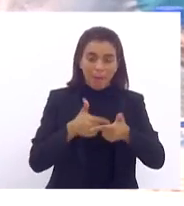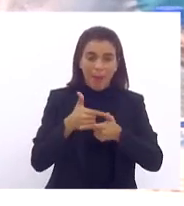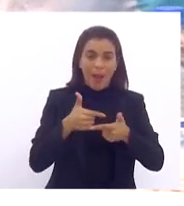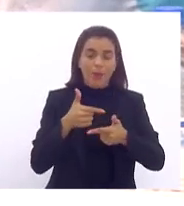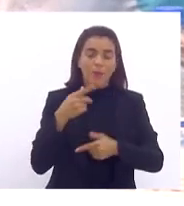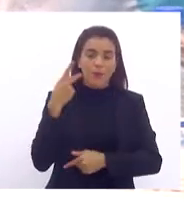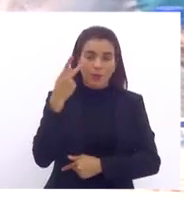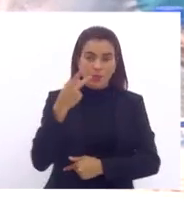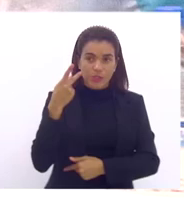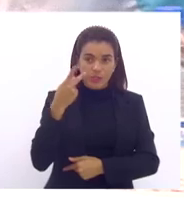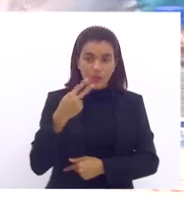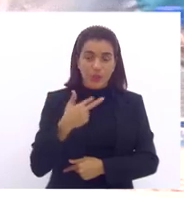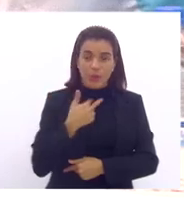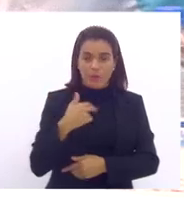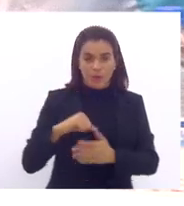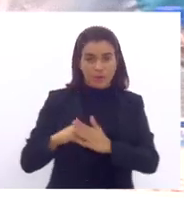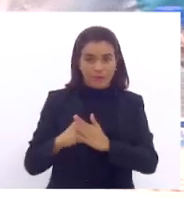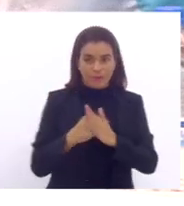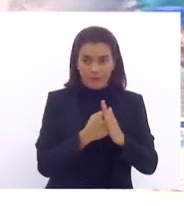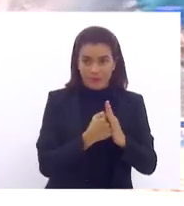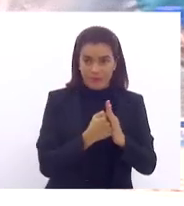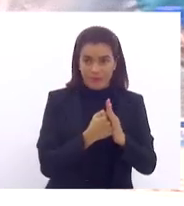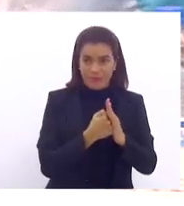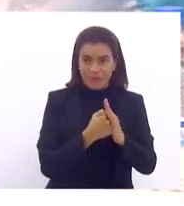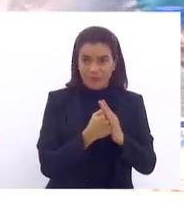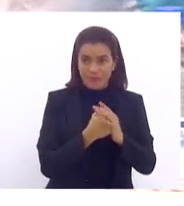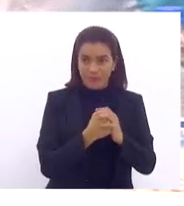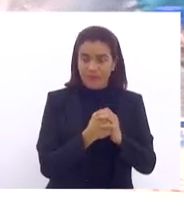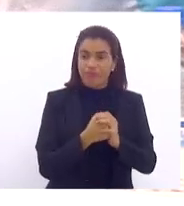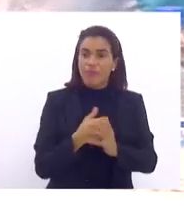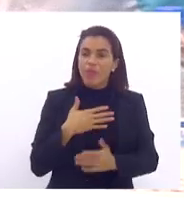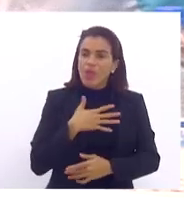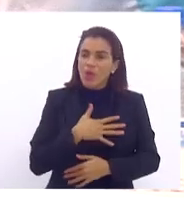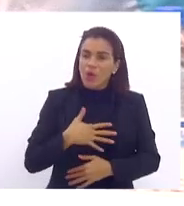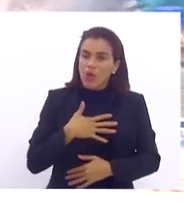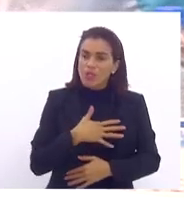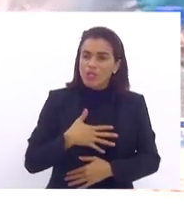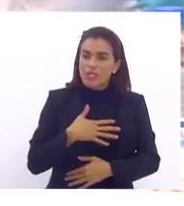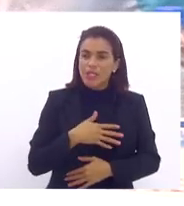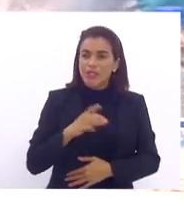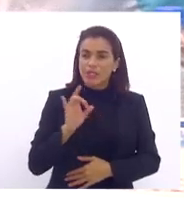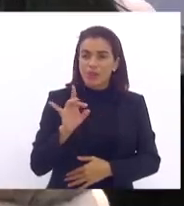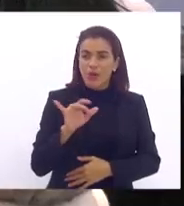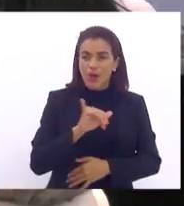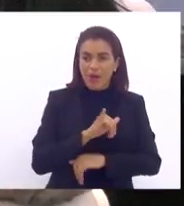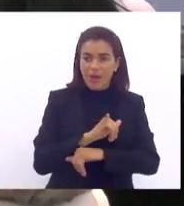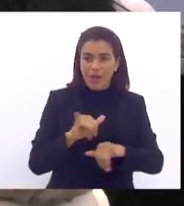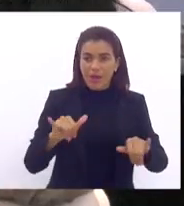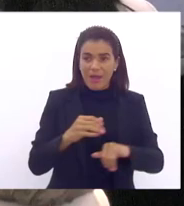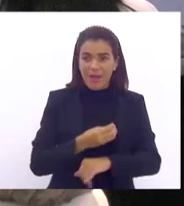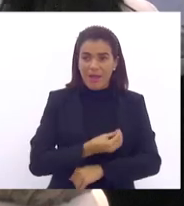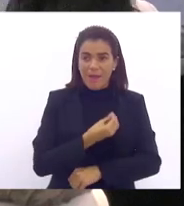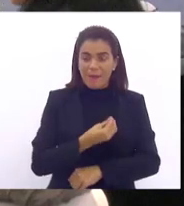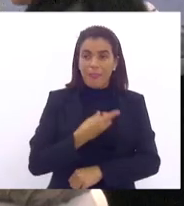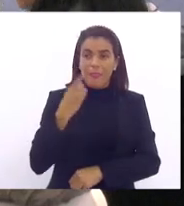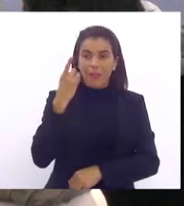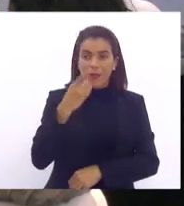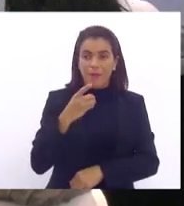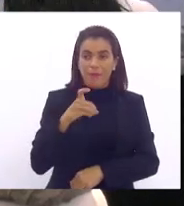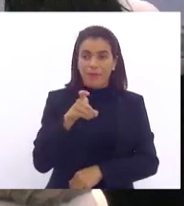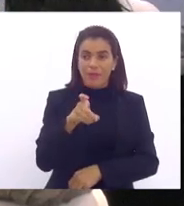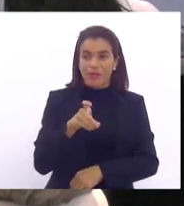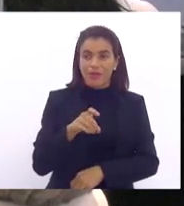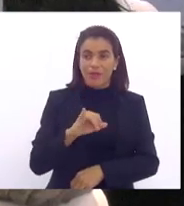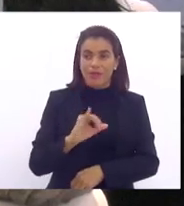poderia ocorrer esse bloqueio por eu gostaria apenas de registrar a presença do deputado Chico Machado nosso